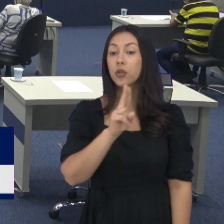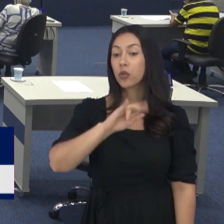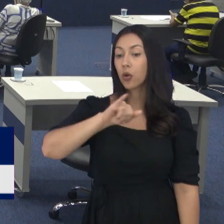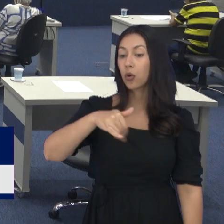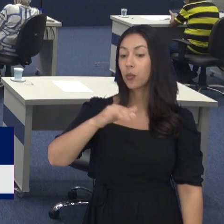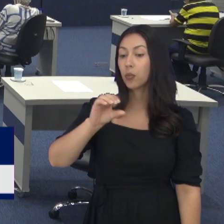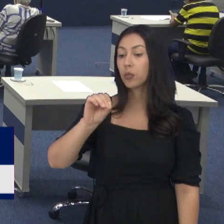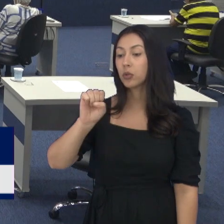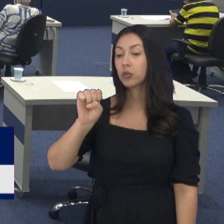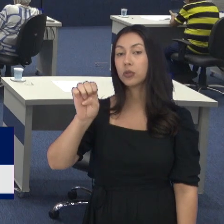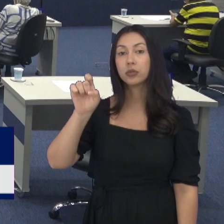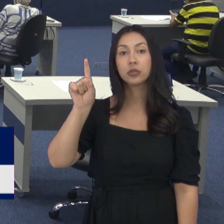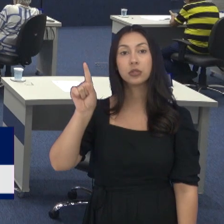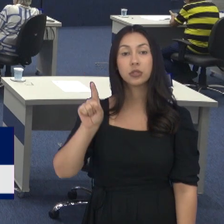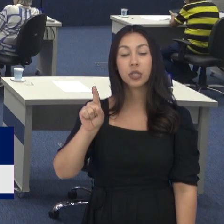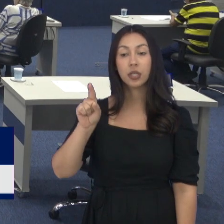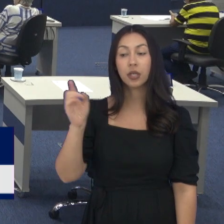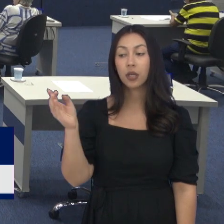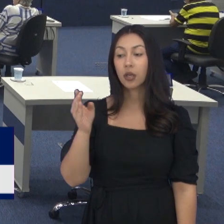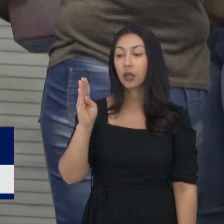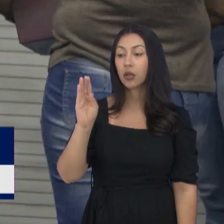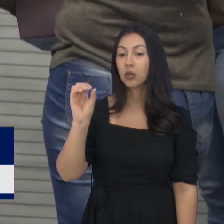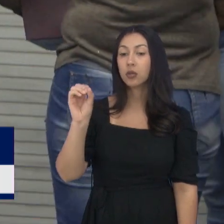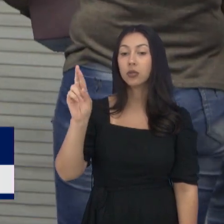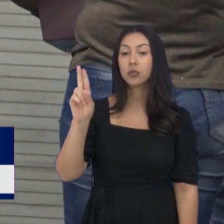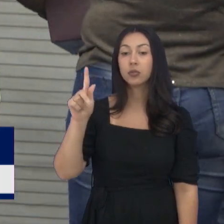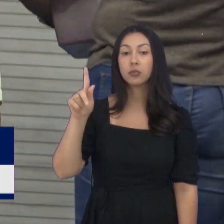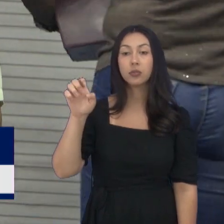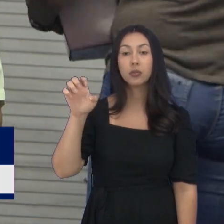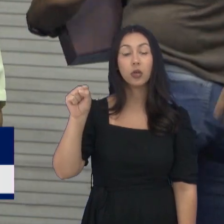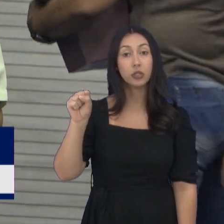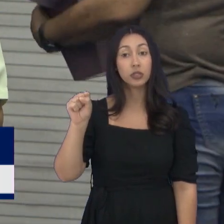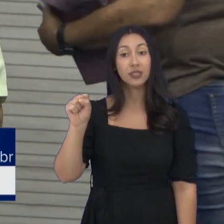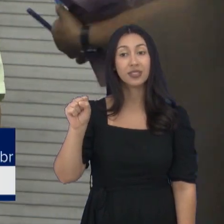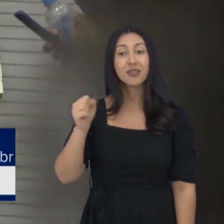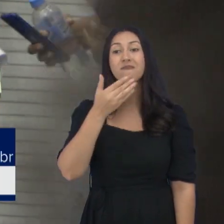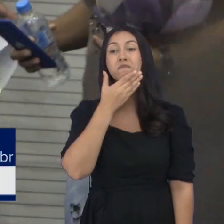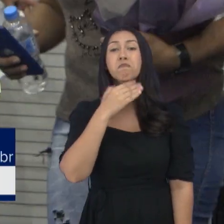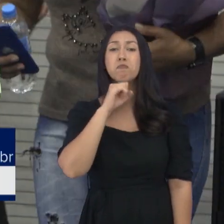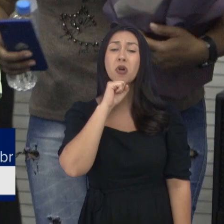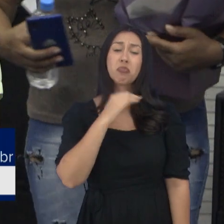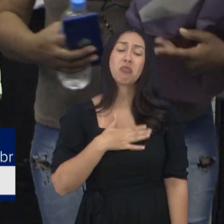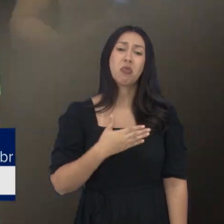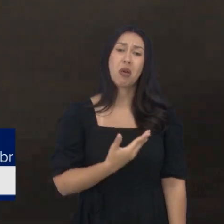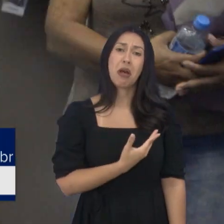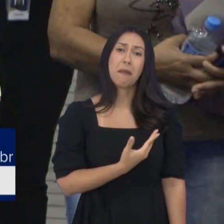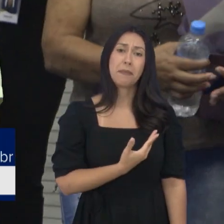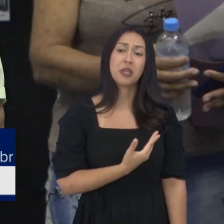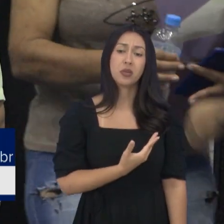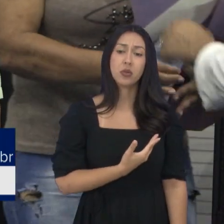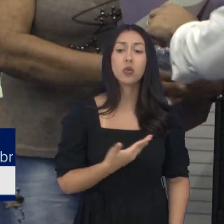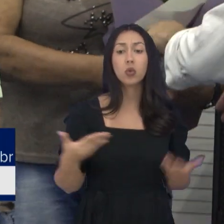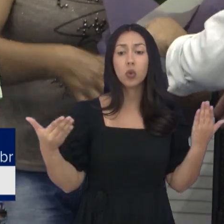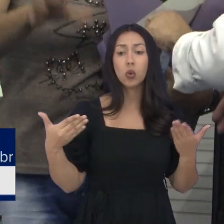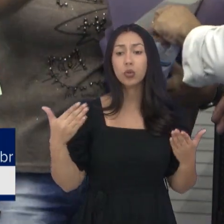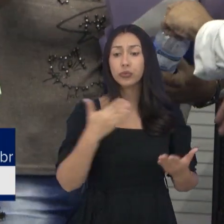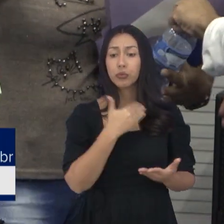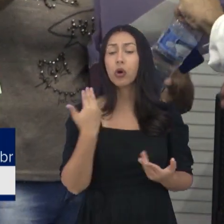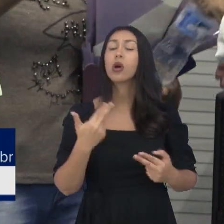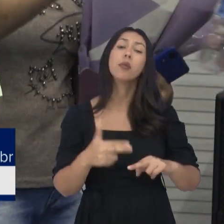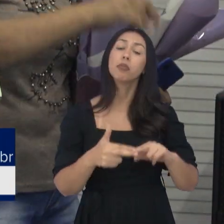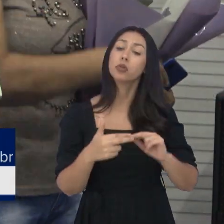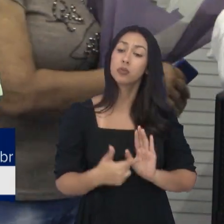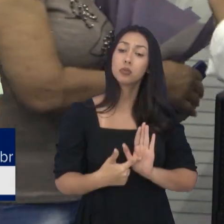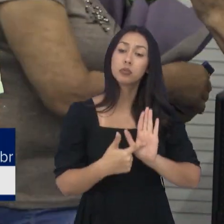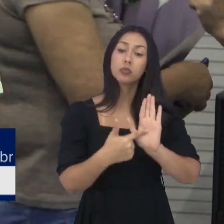José Juscelino Borges, que é pai de um grande amigo, o Daniel Borges, que faleceu nesse dia. Então, transmito aí à